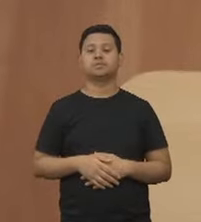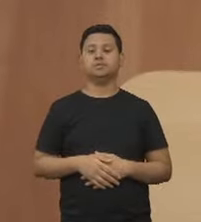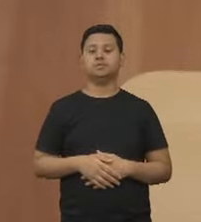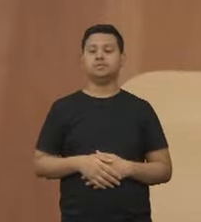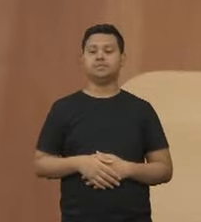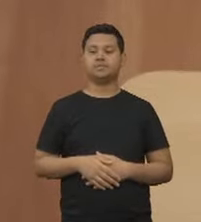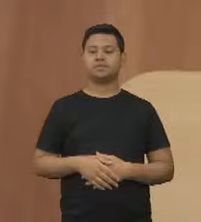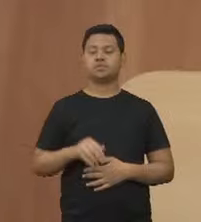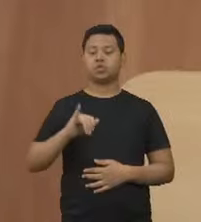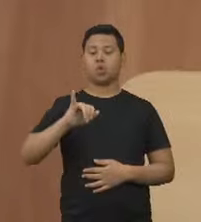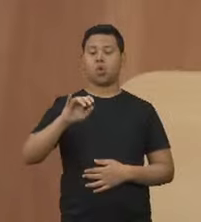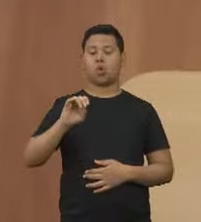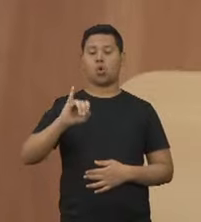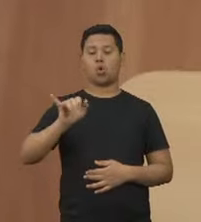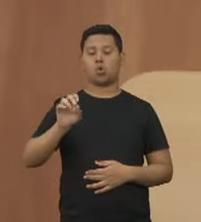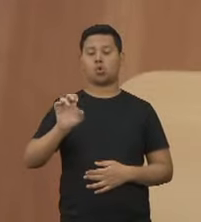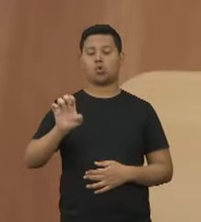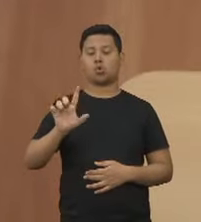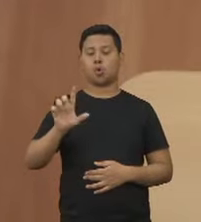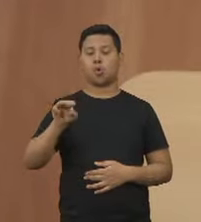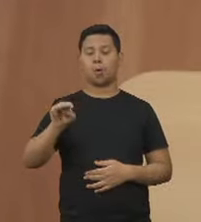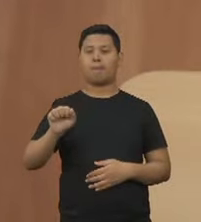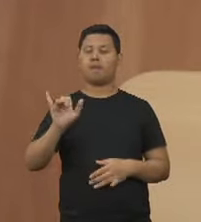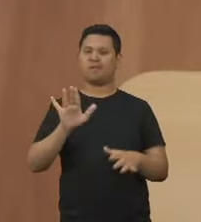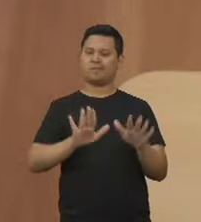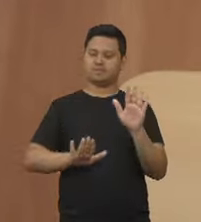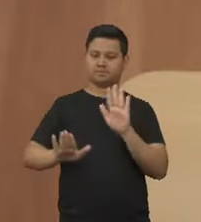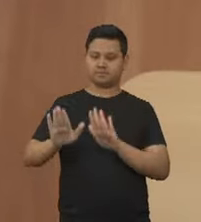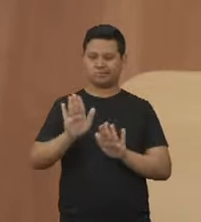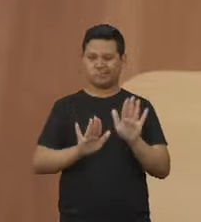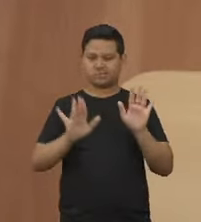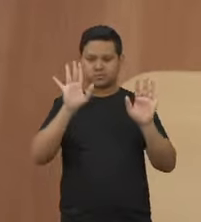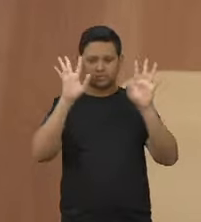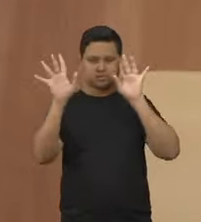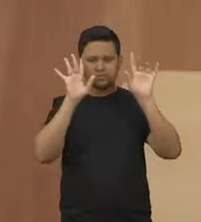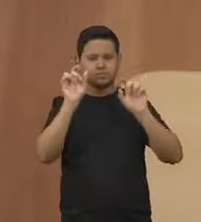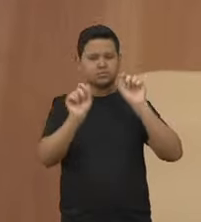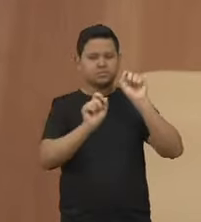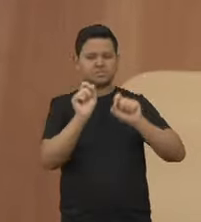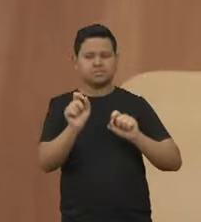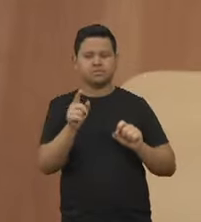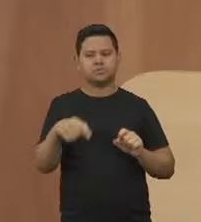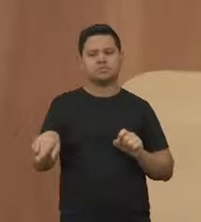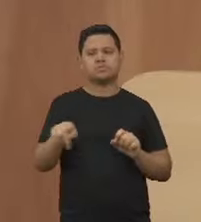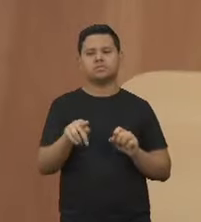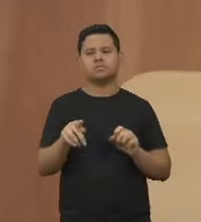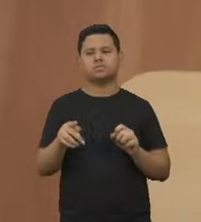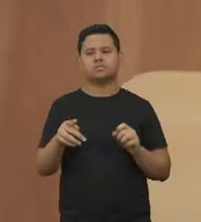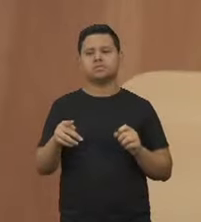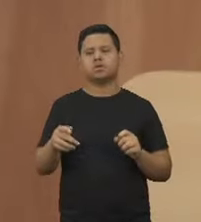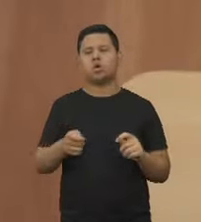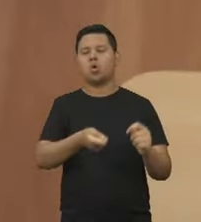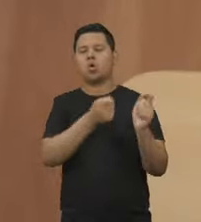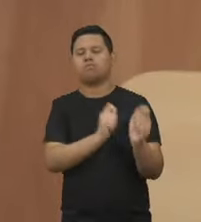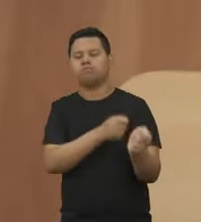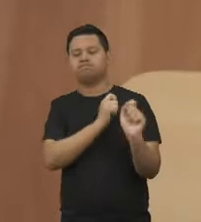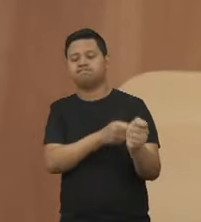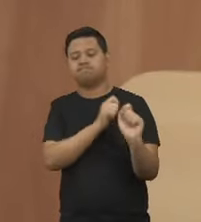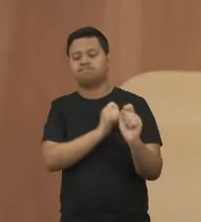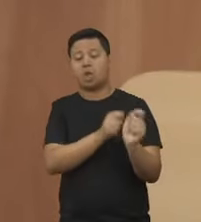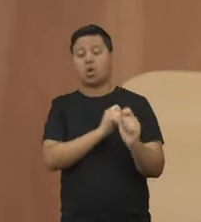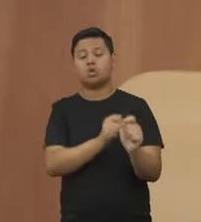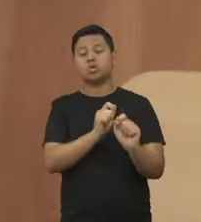que a Joelma teve o cuidado de pensar o que esses carroceiros fariam